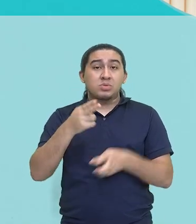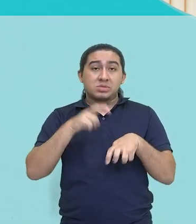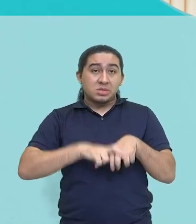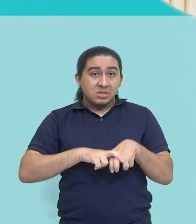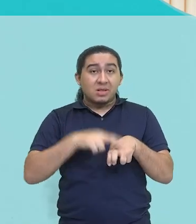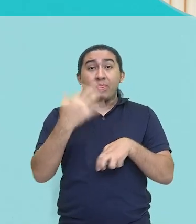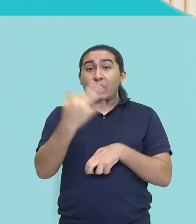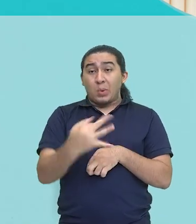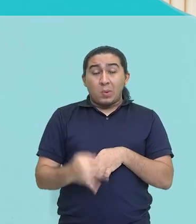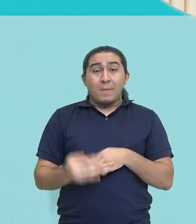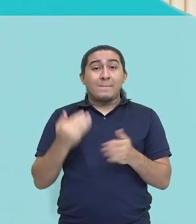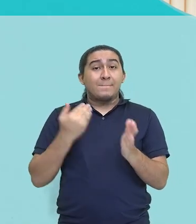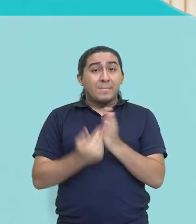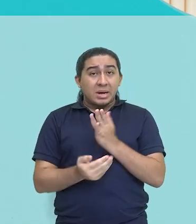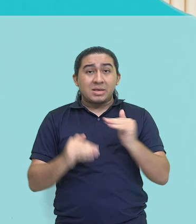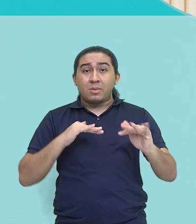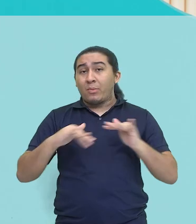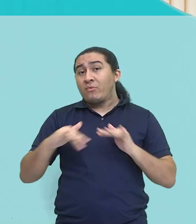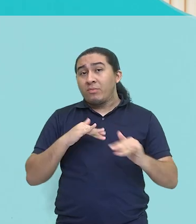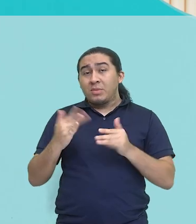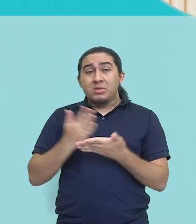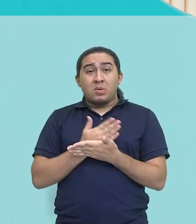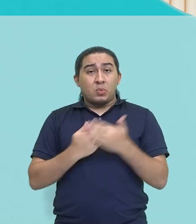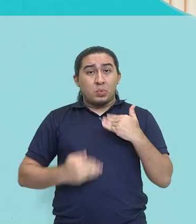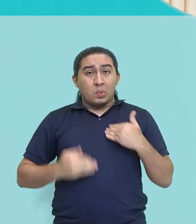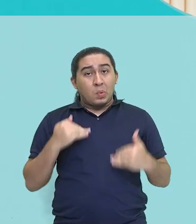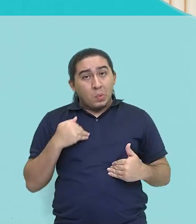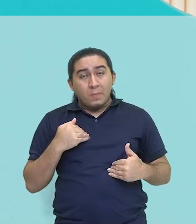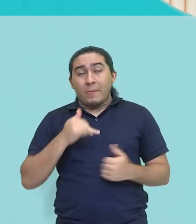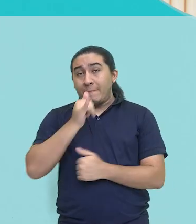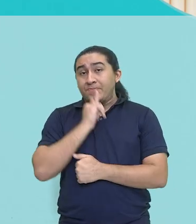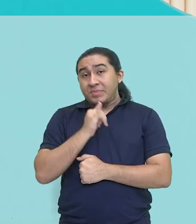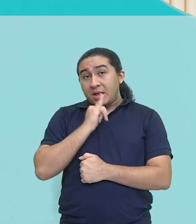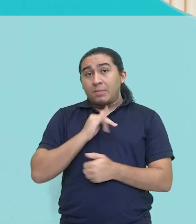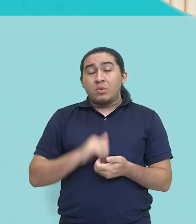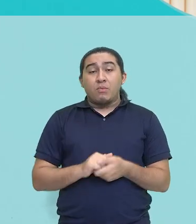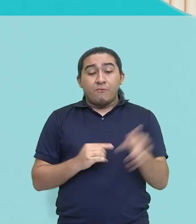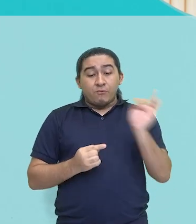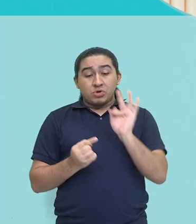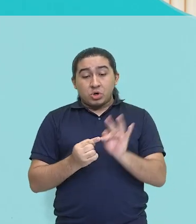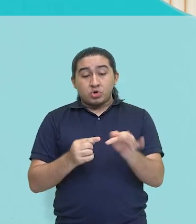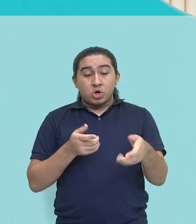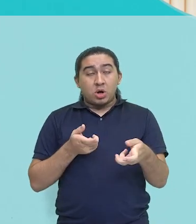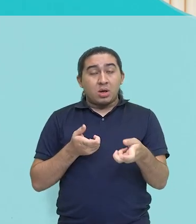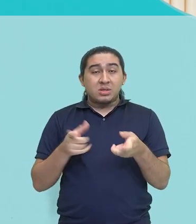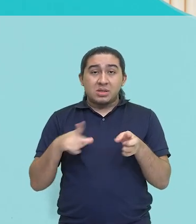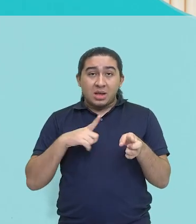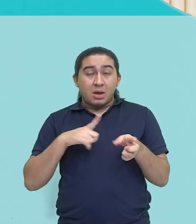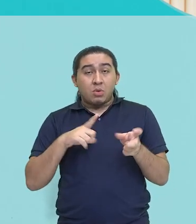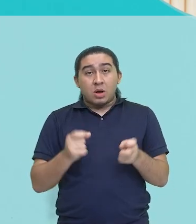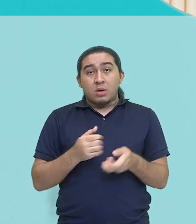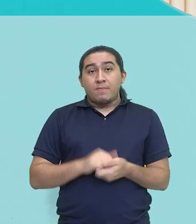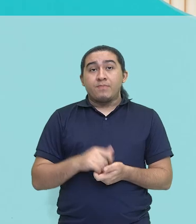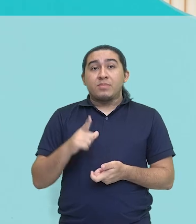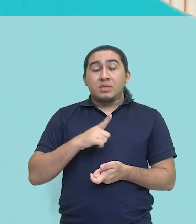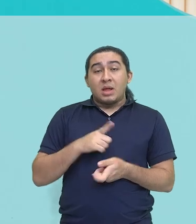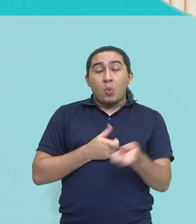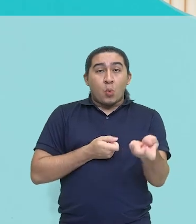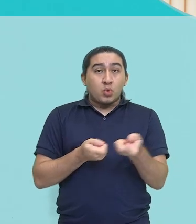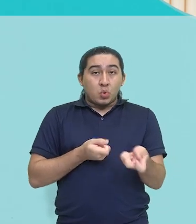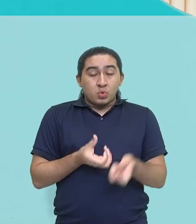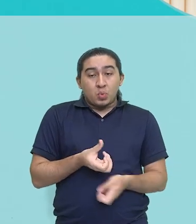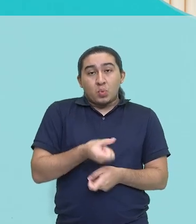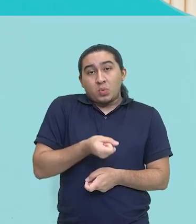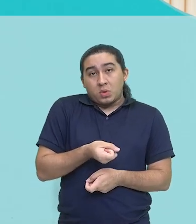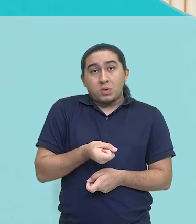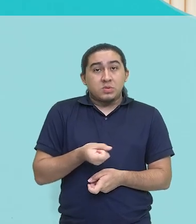sentar, ela perde certas funções. Funções, por exemplo, de controlar o esfíncter anal, então ela